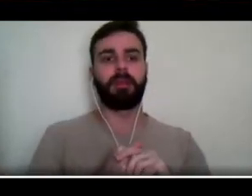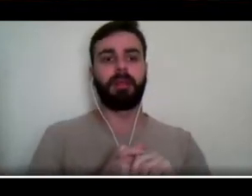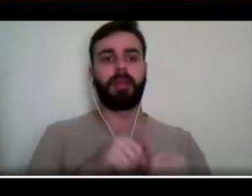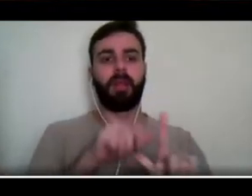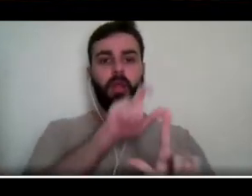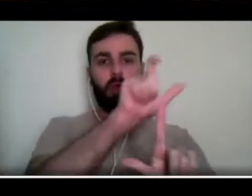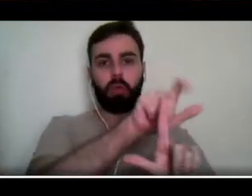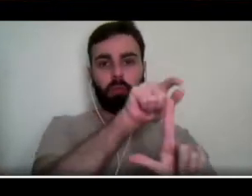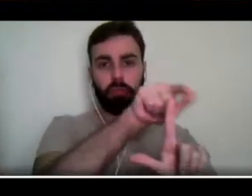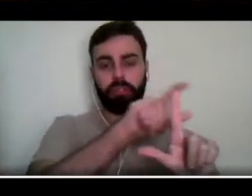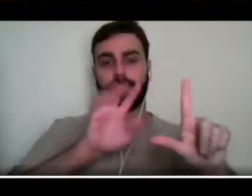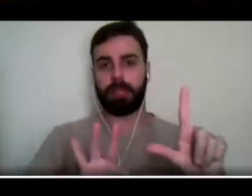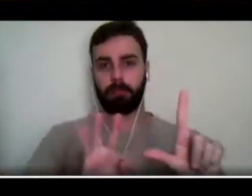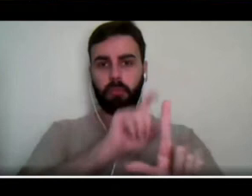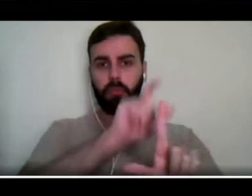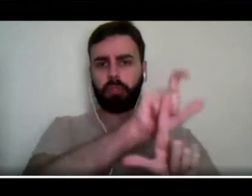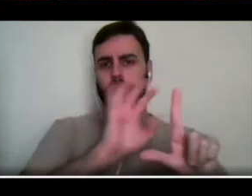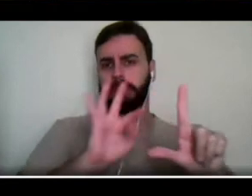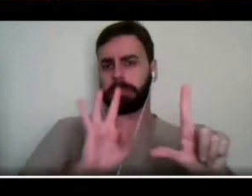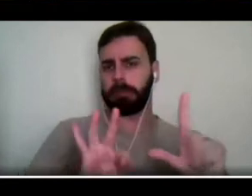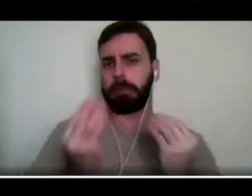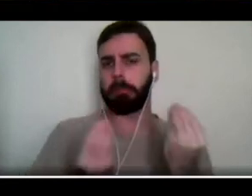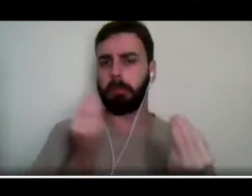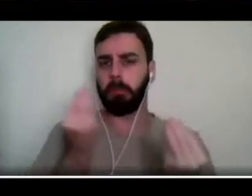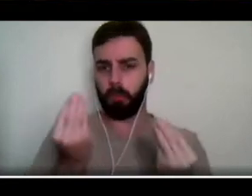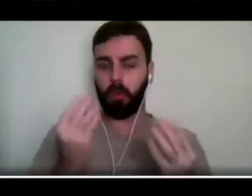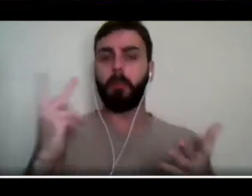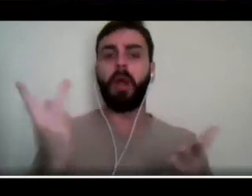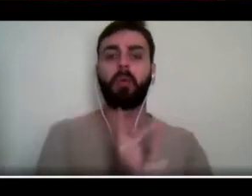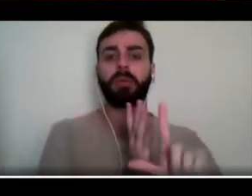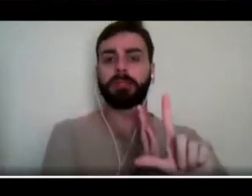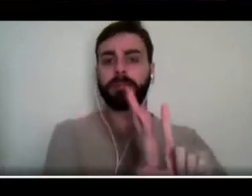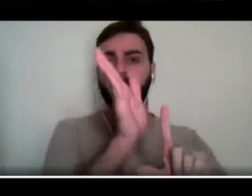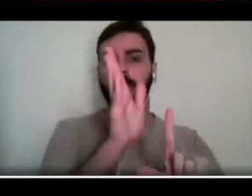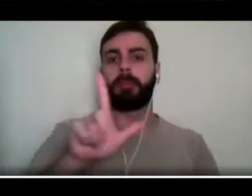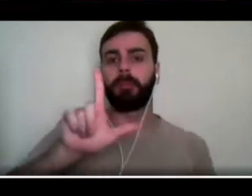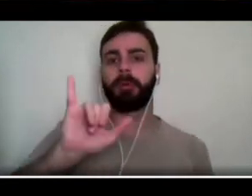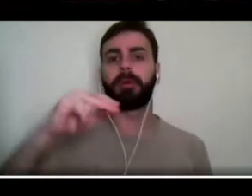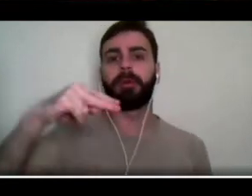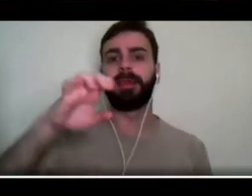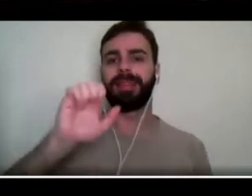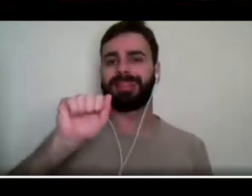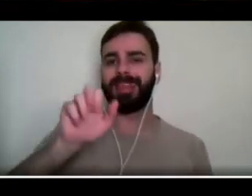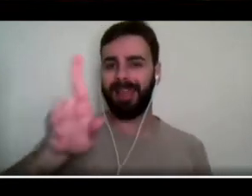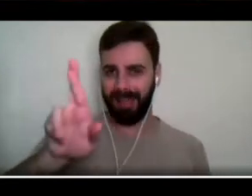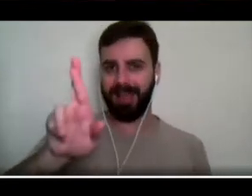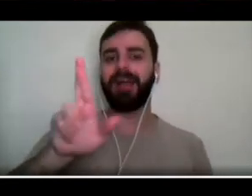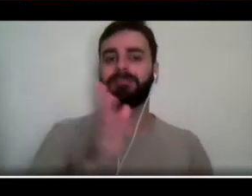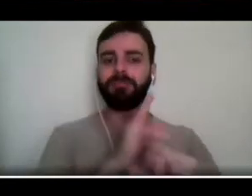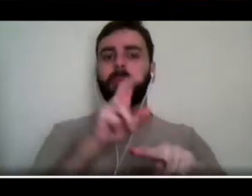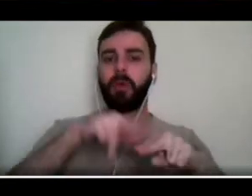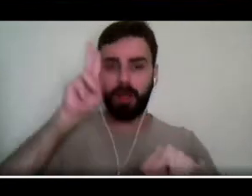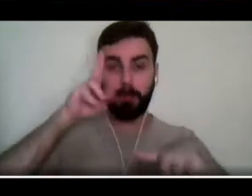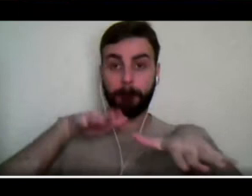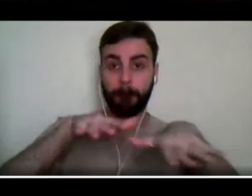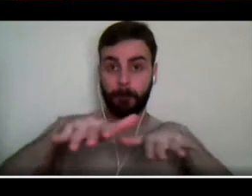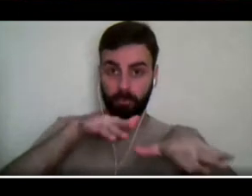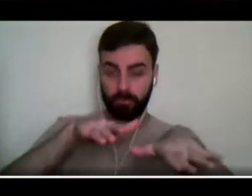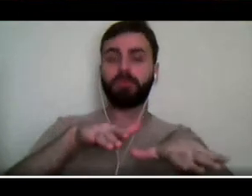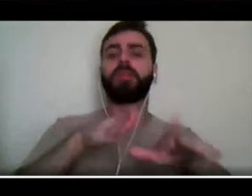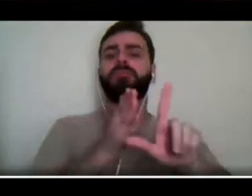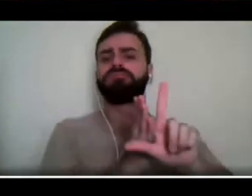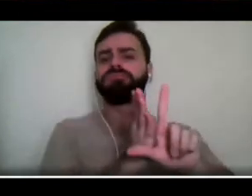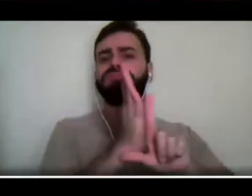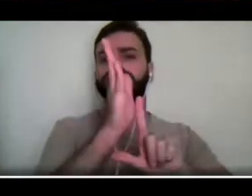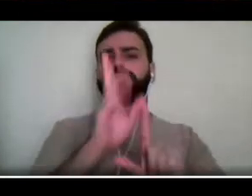porque o movimento, ele é retilíneo, uniforme ao longo de X. X é igual a um x0, que é